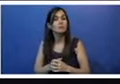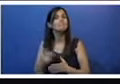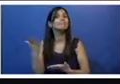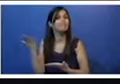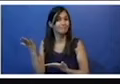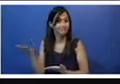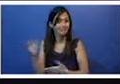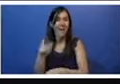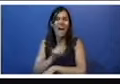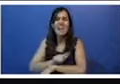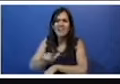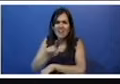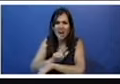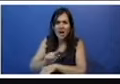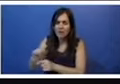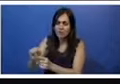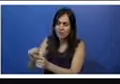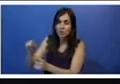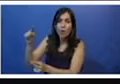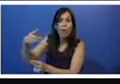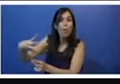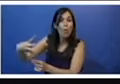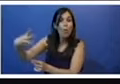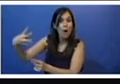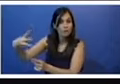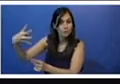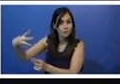né ela ela mede 4